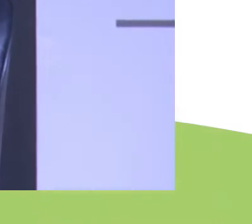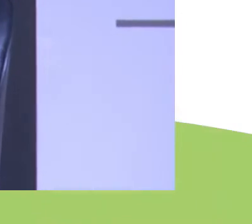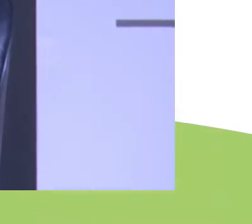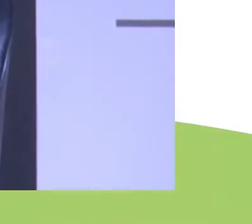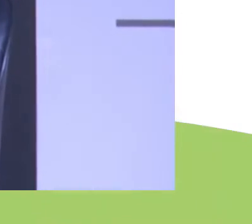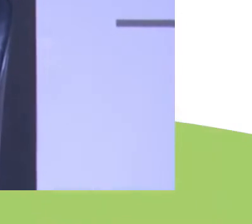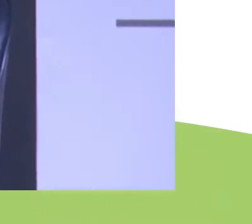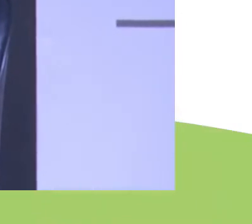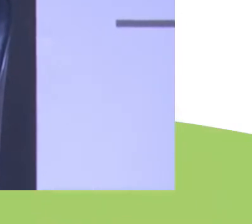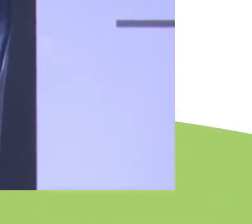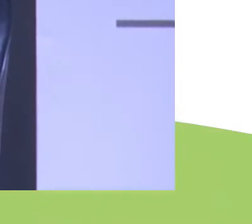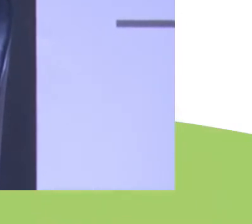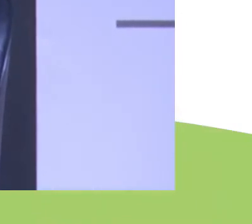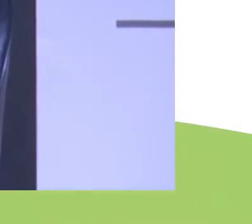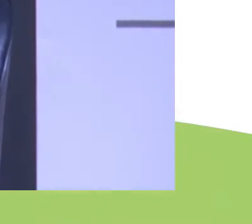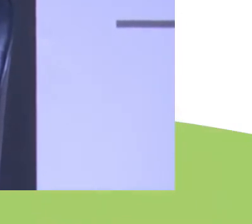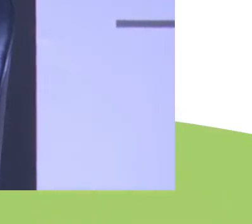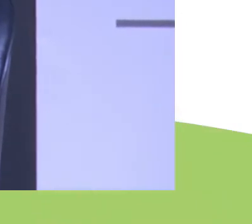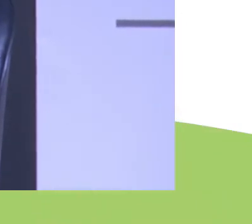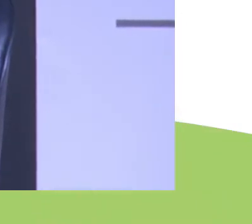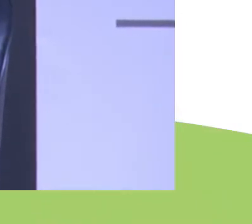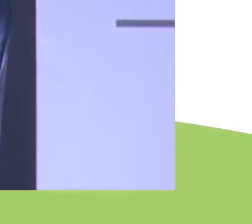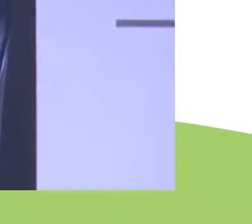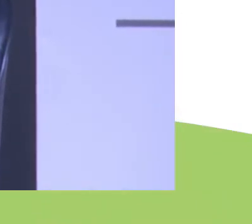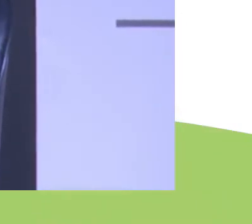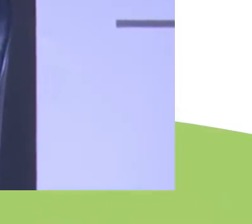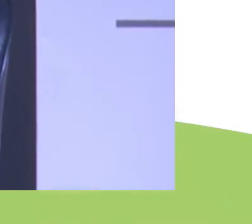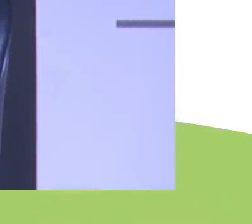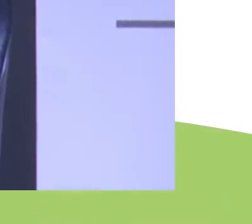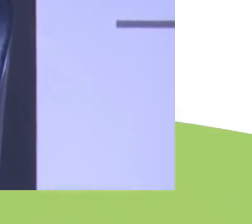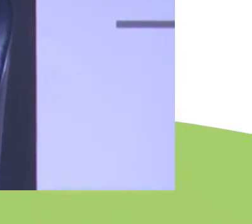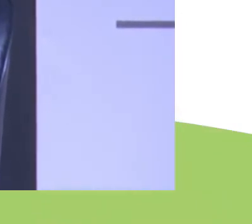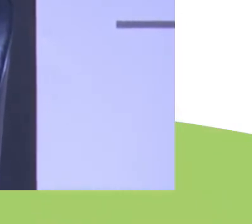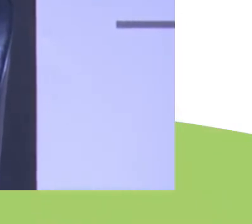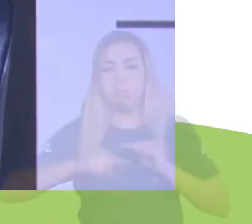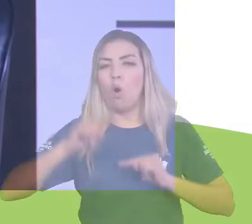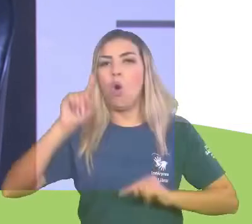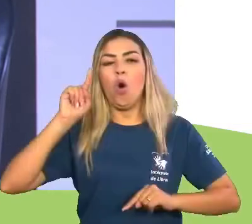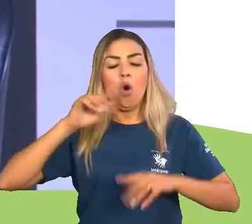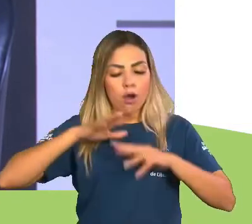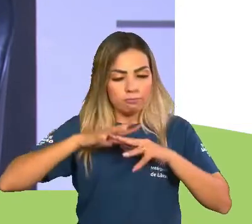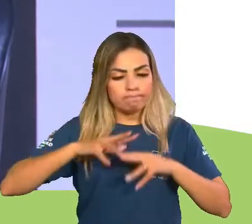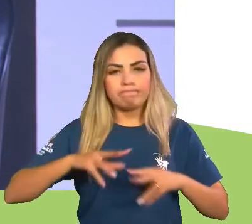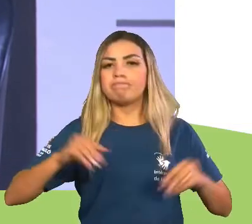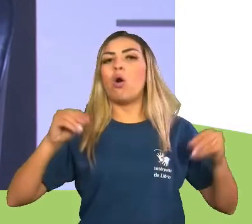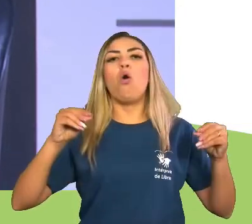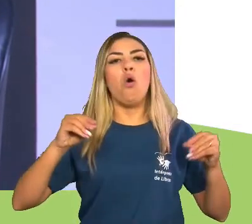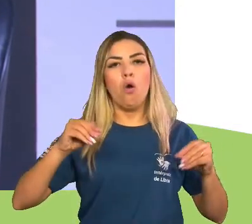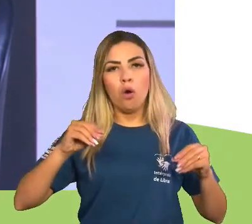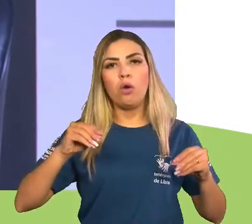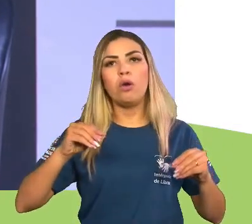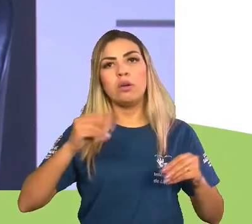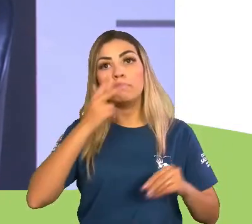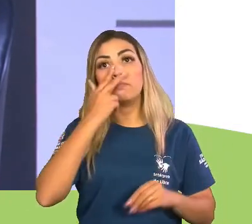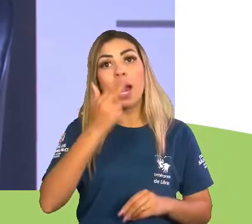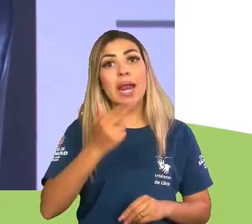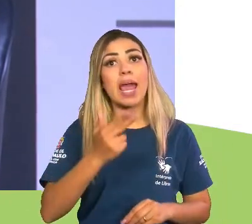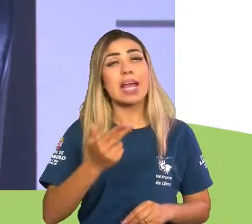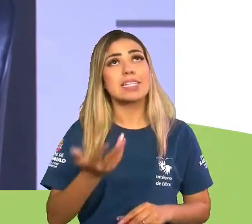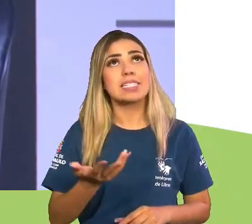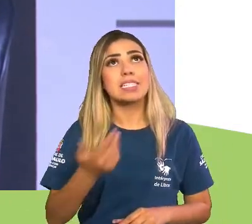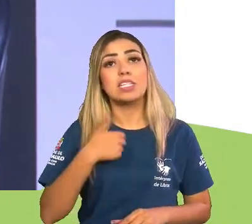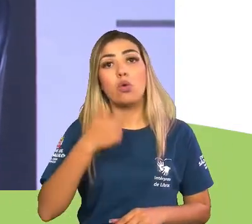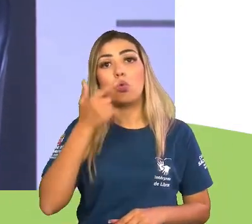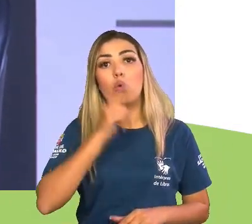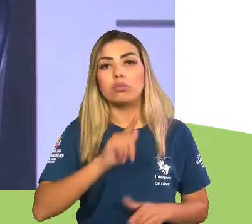foi uma verdadeira cura na minha vida, né? Então fez com que eu chegasse a ter